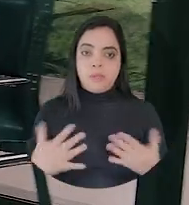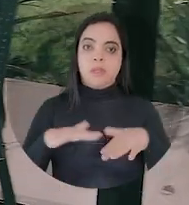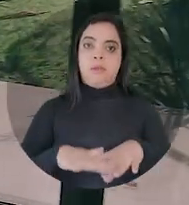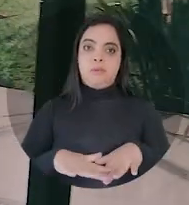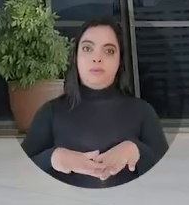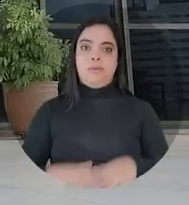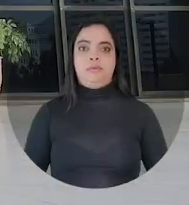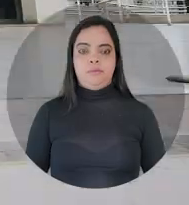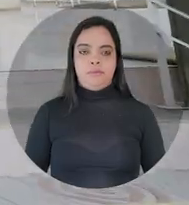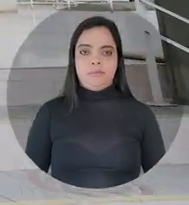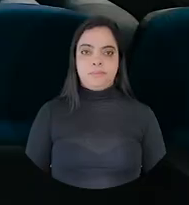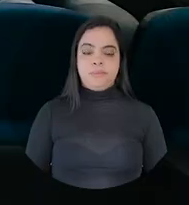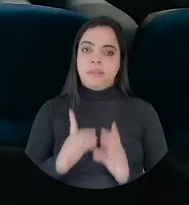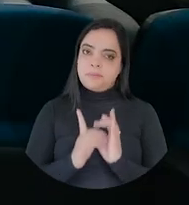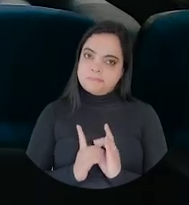inclusiva,